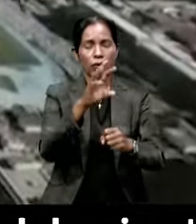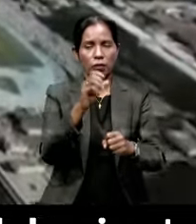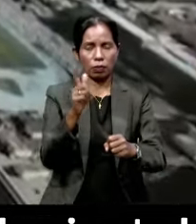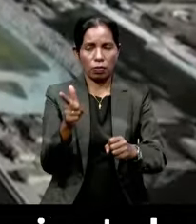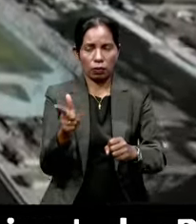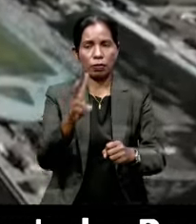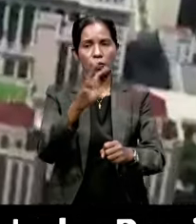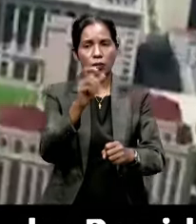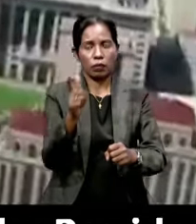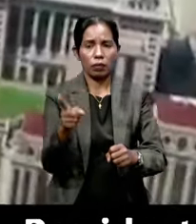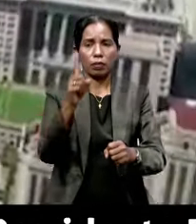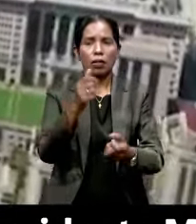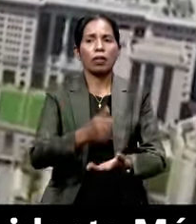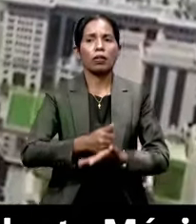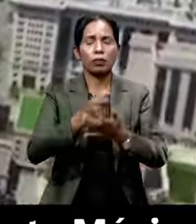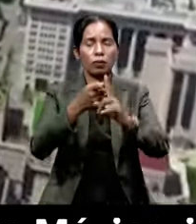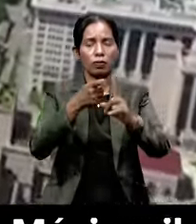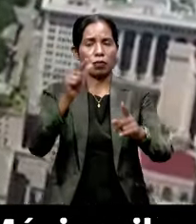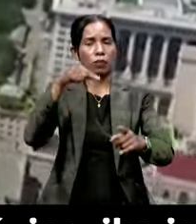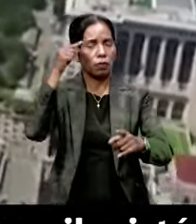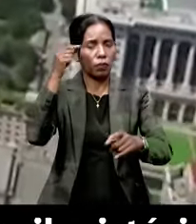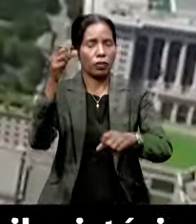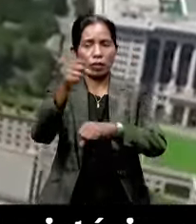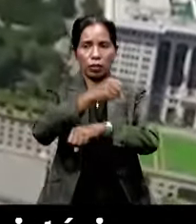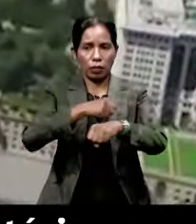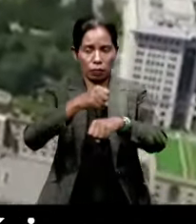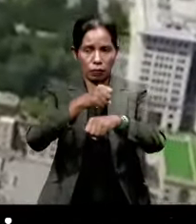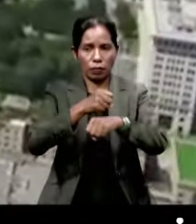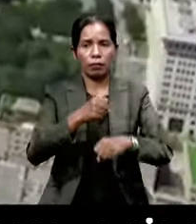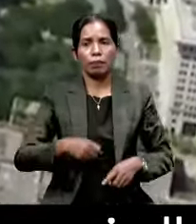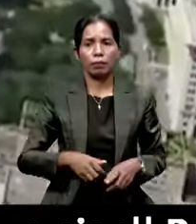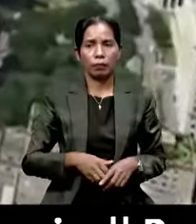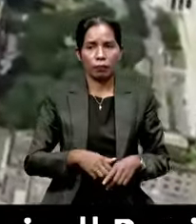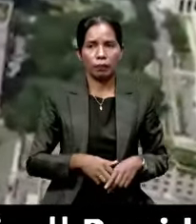Ronisenida, o apoio russo governo a Singapura. Equipa cobertura, Xiamen.